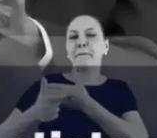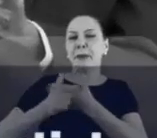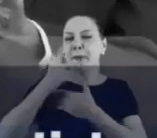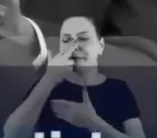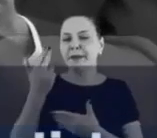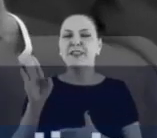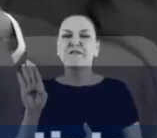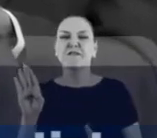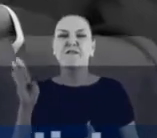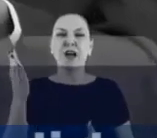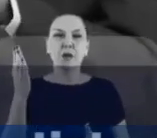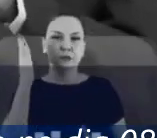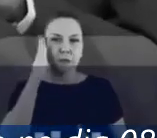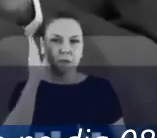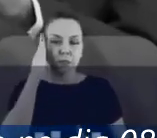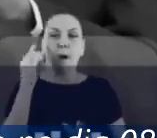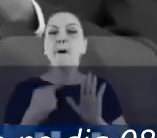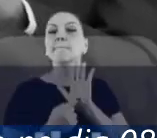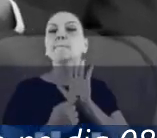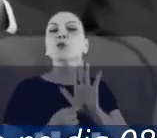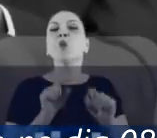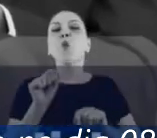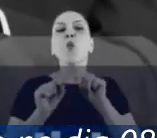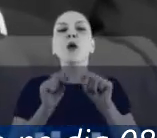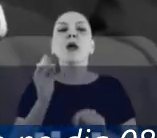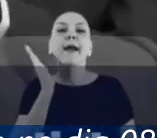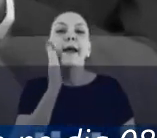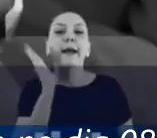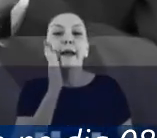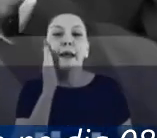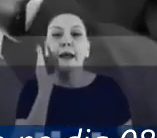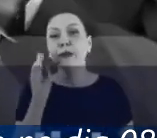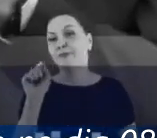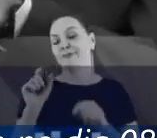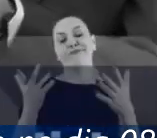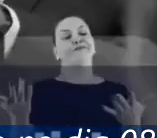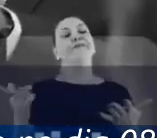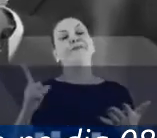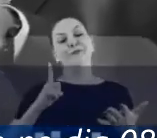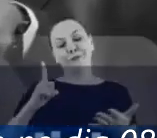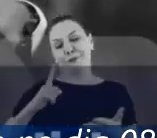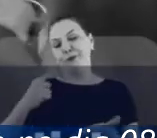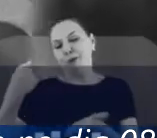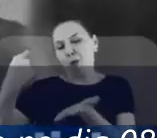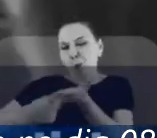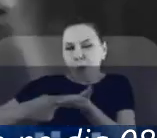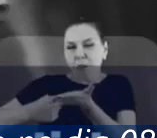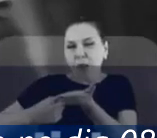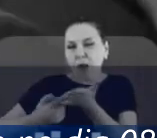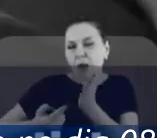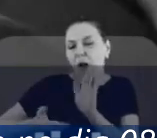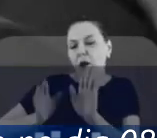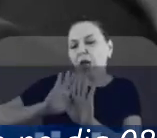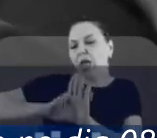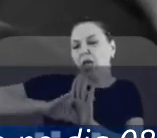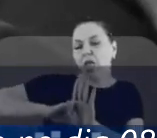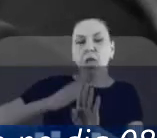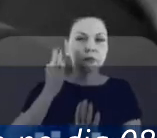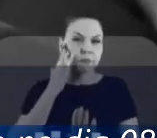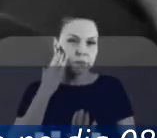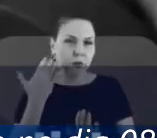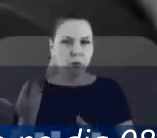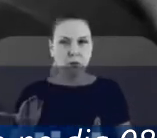se pronunciar durante participação em programa do pl jovem o ex-presidente Jair bolsonaro comentou a